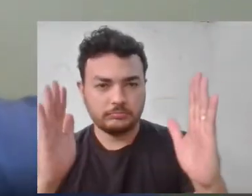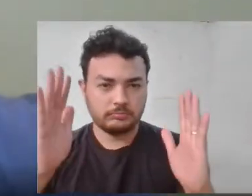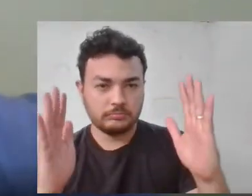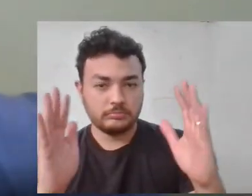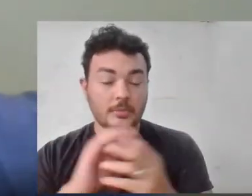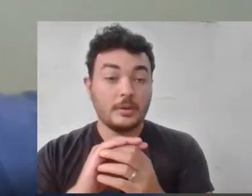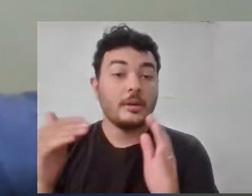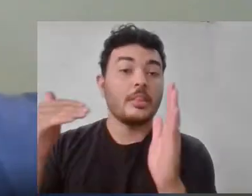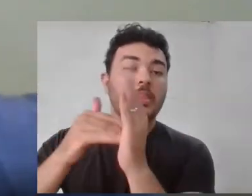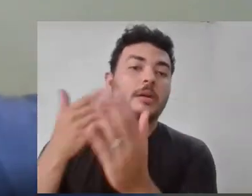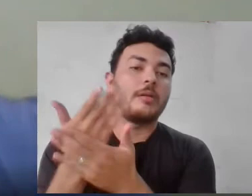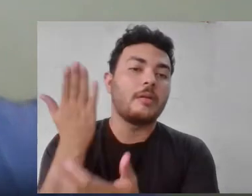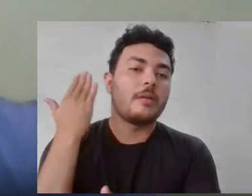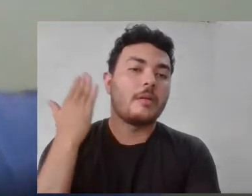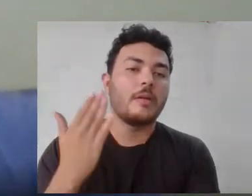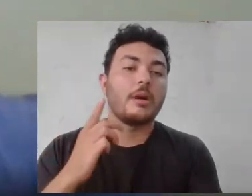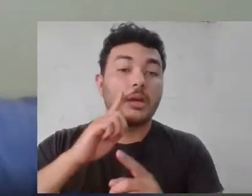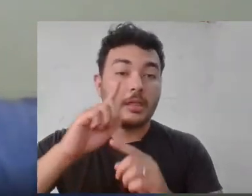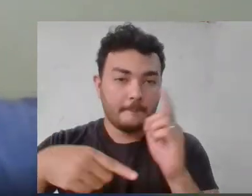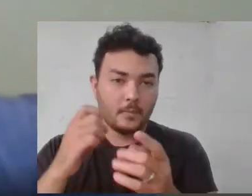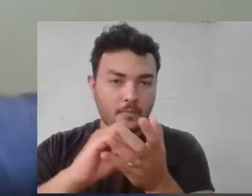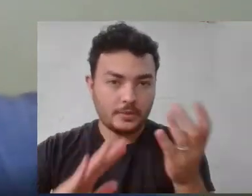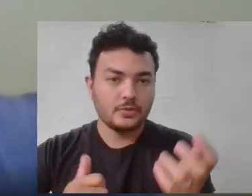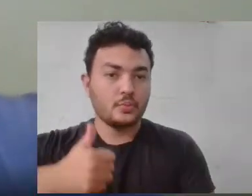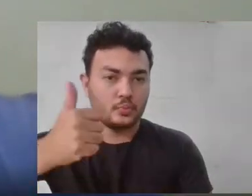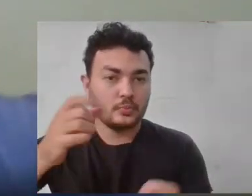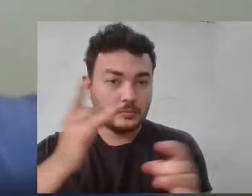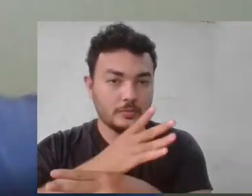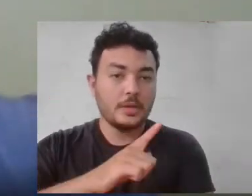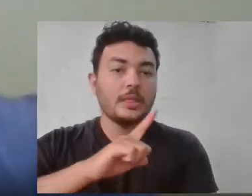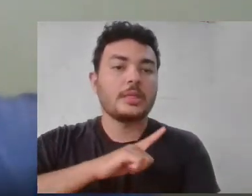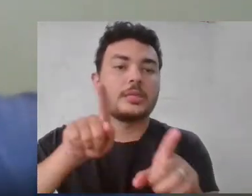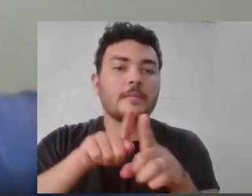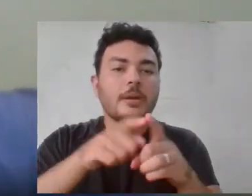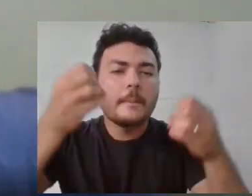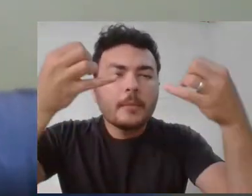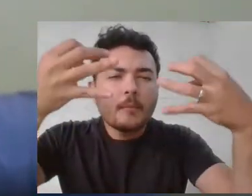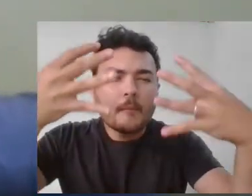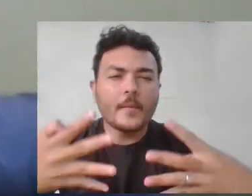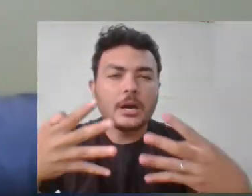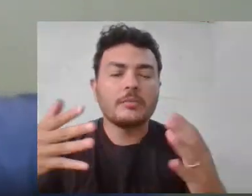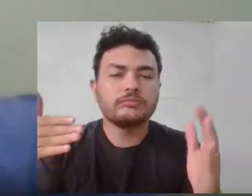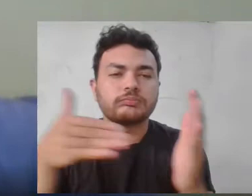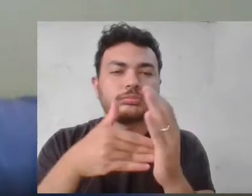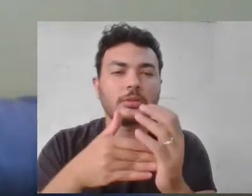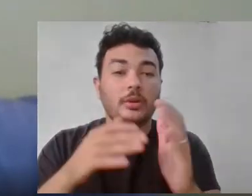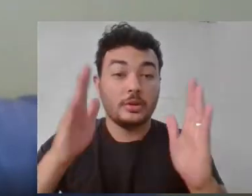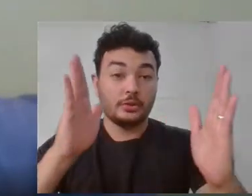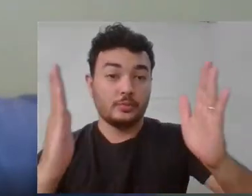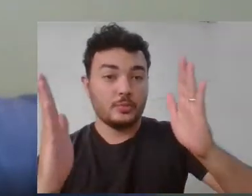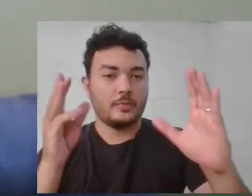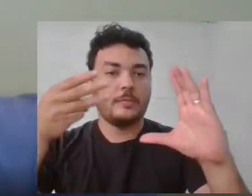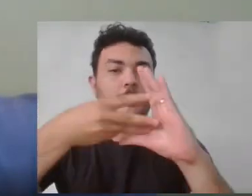a atividade um, também nós tivemos o finalzinho de simetria molecular, que tinha